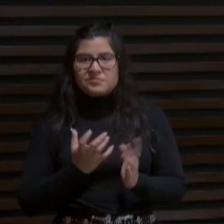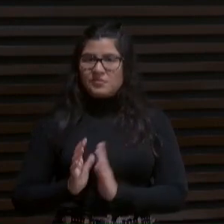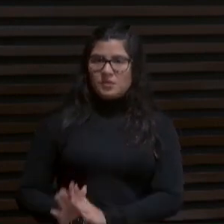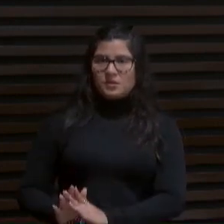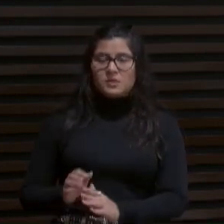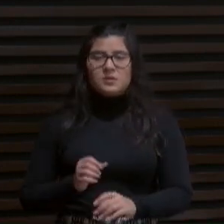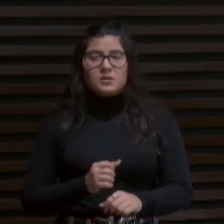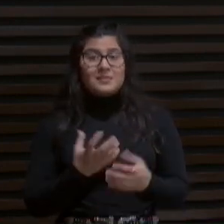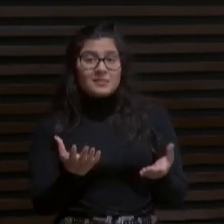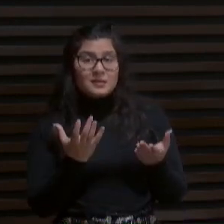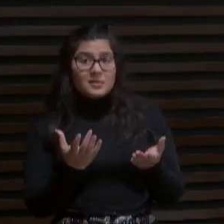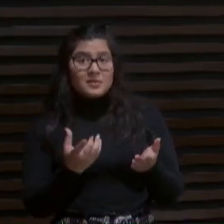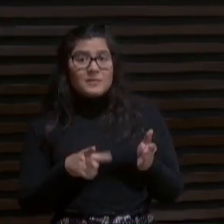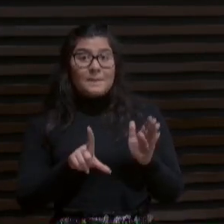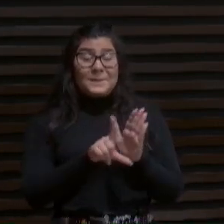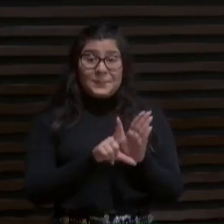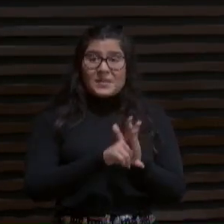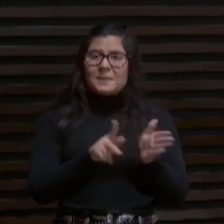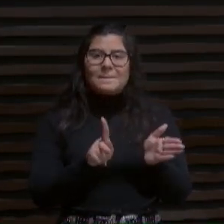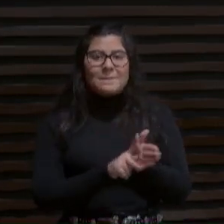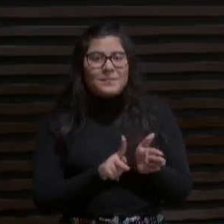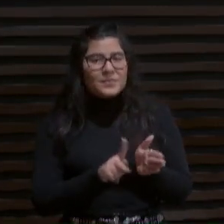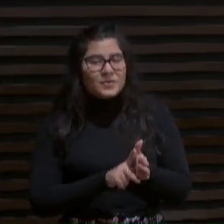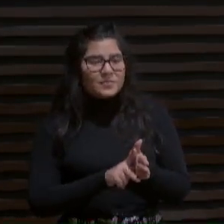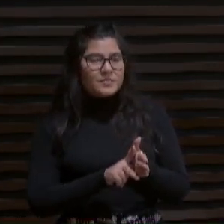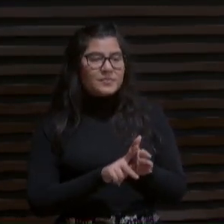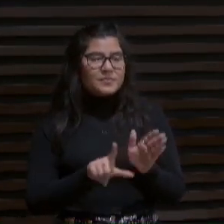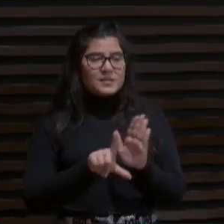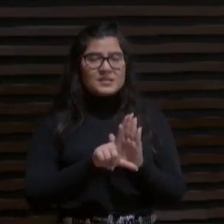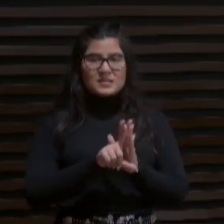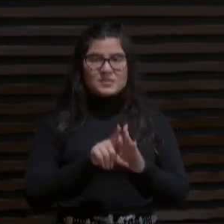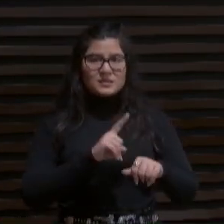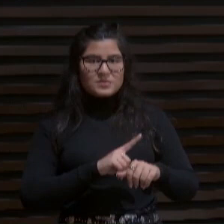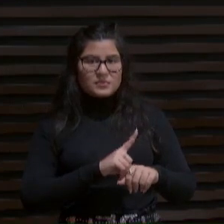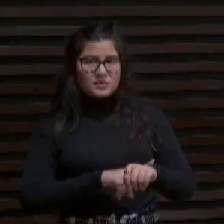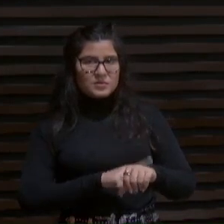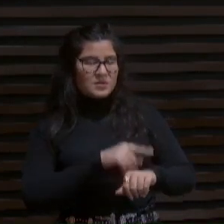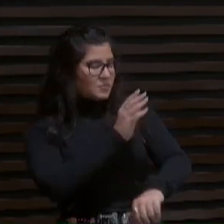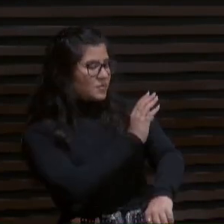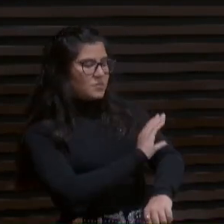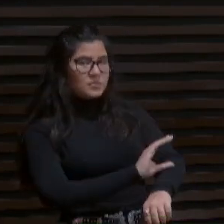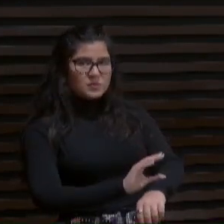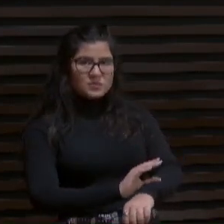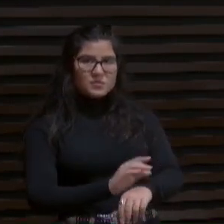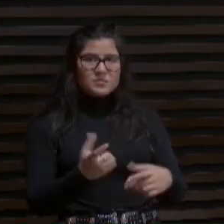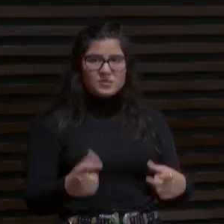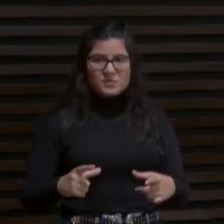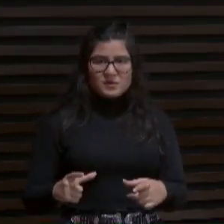que legalmente fosse dele, segundo as leis da época, segundo os costumes do lugar, algo